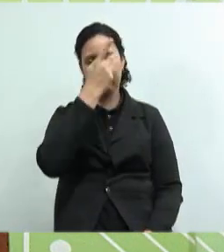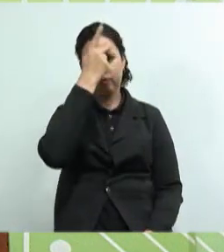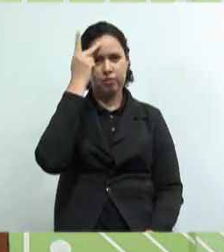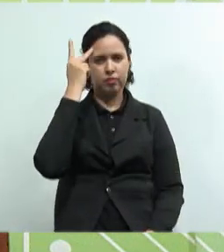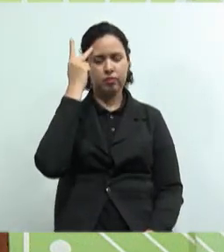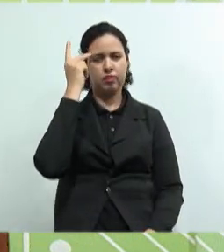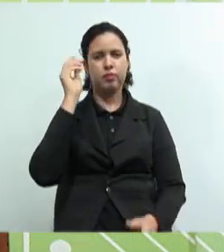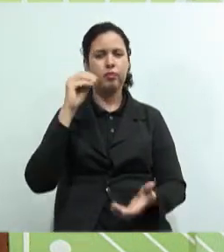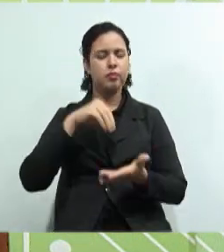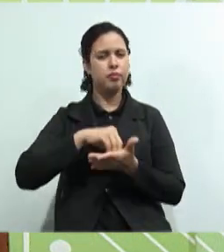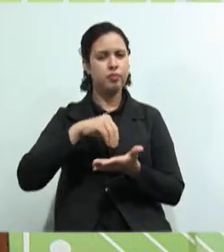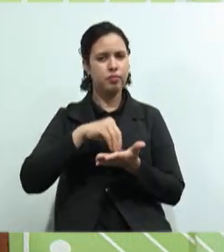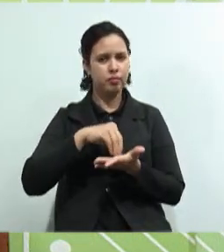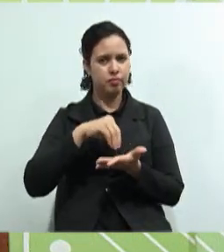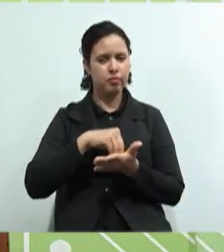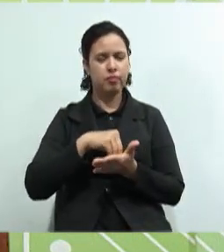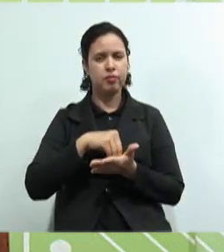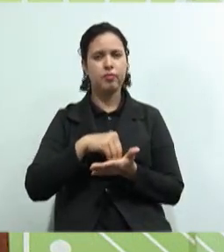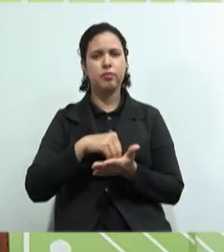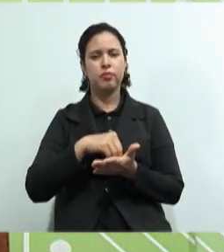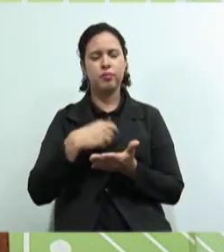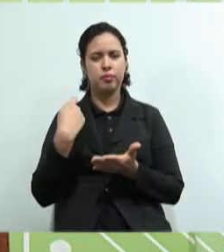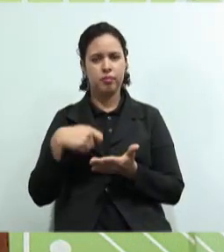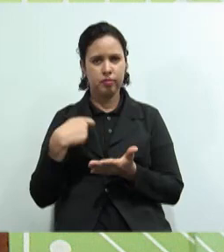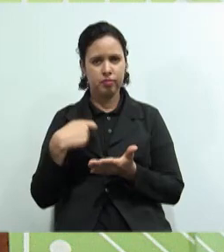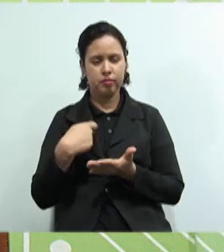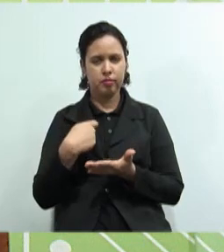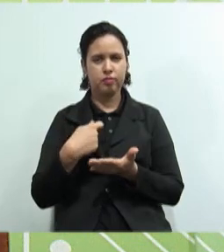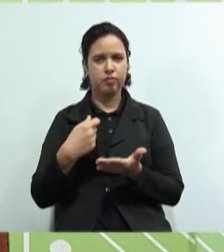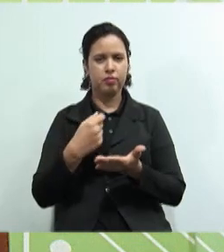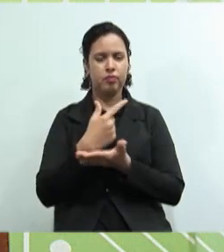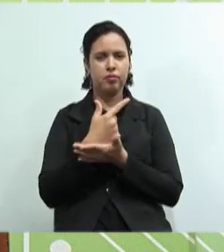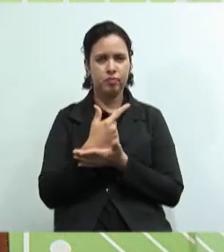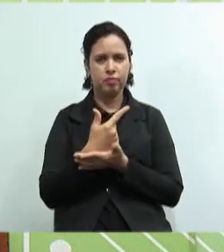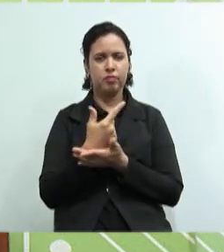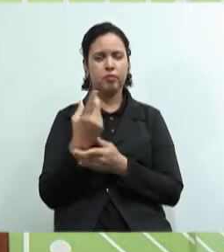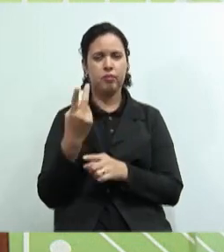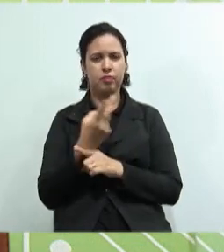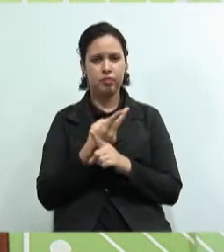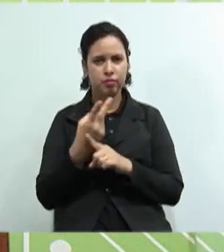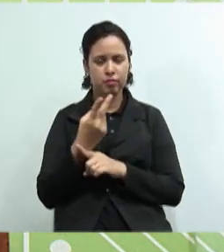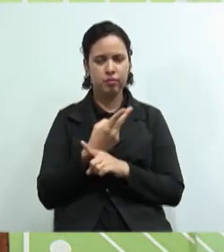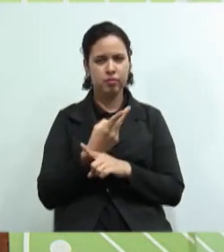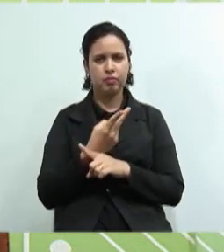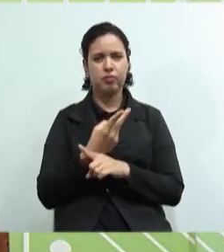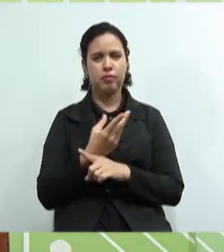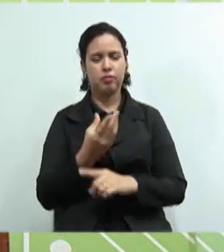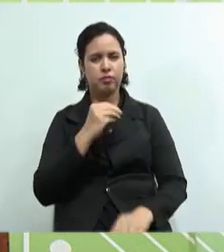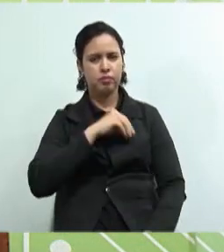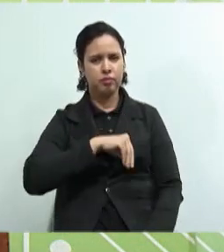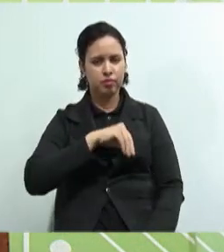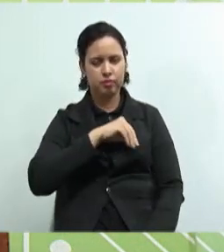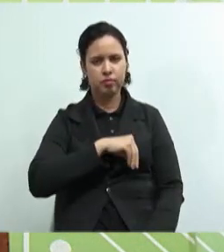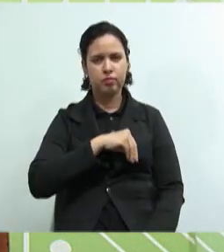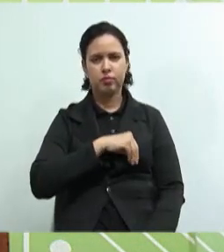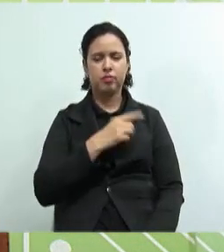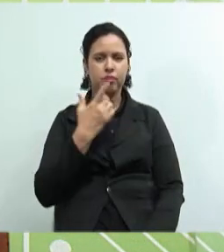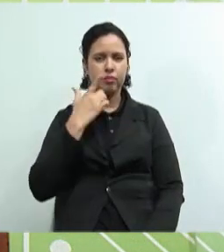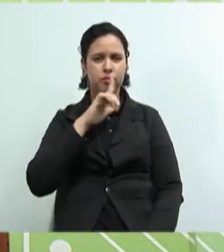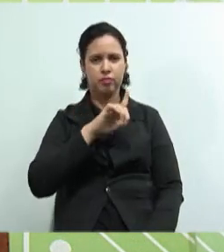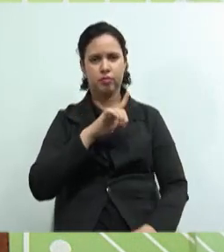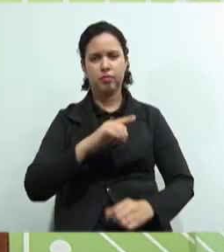e que estão desejando, estão ávidos por esse consumo. Eles só precisam ter uma renda digna para conseguir ter um